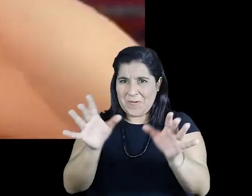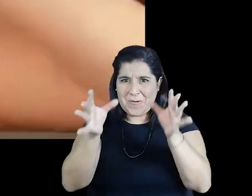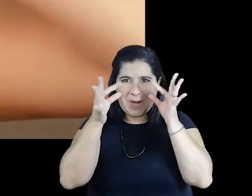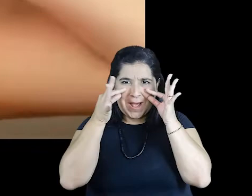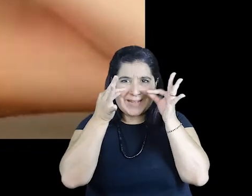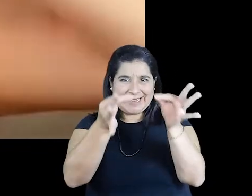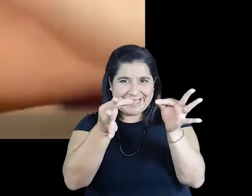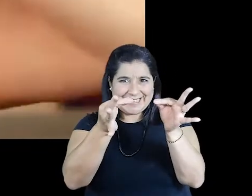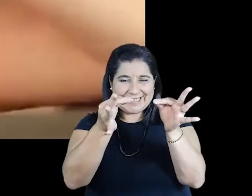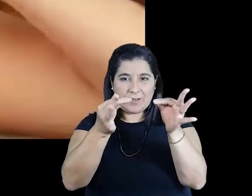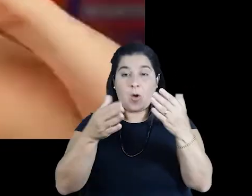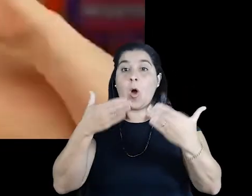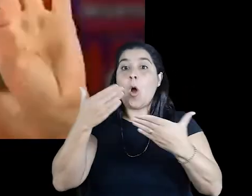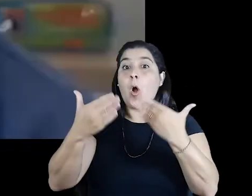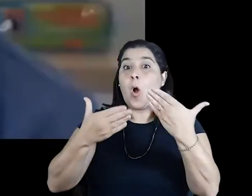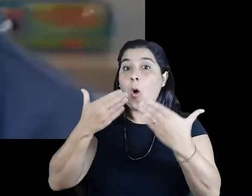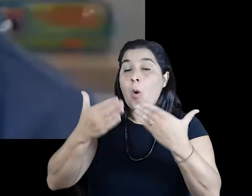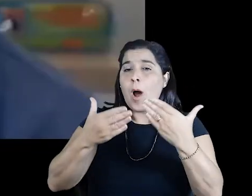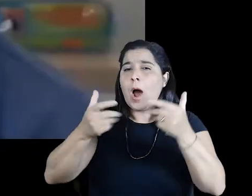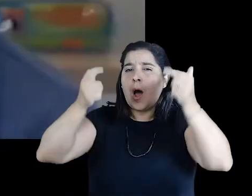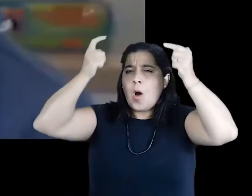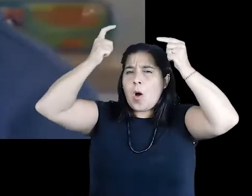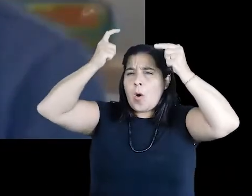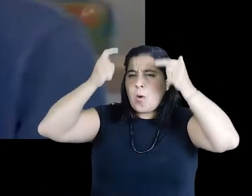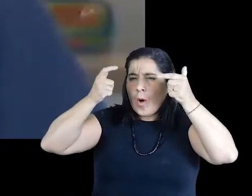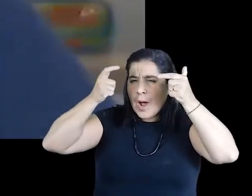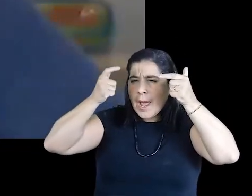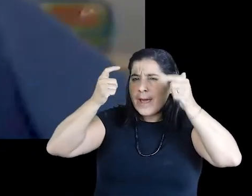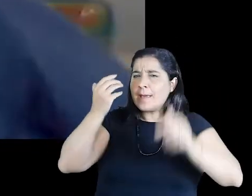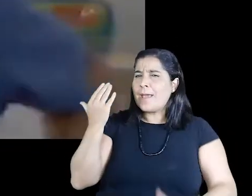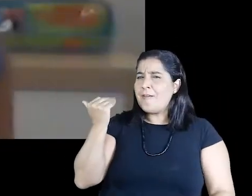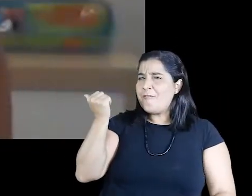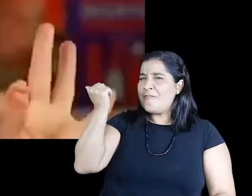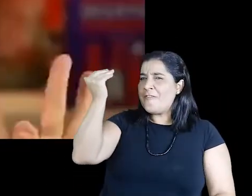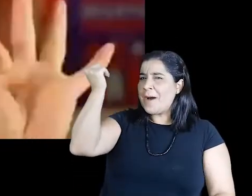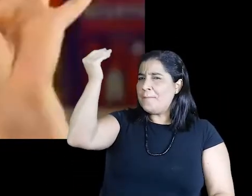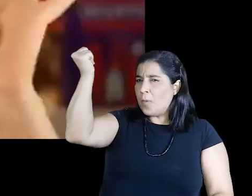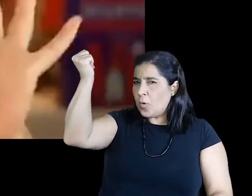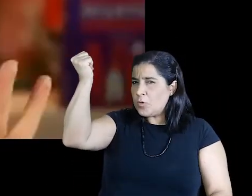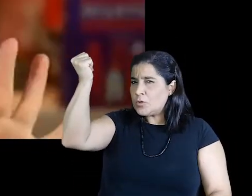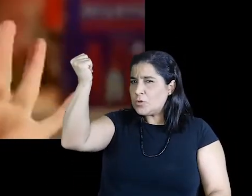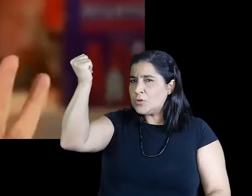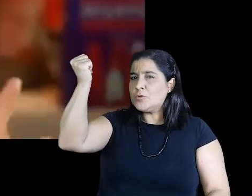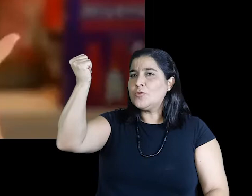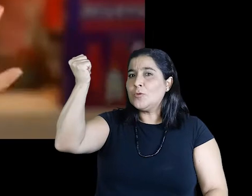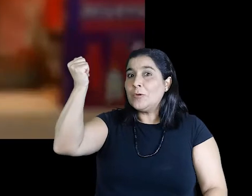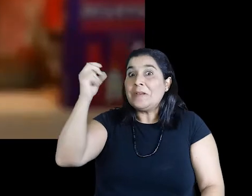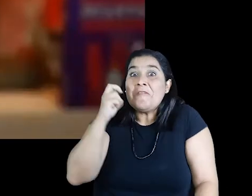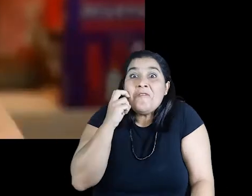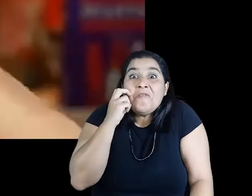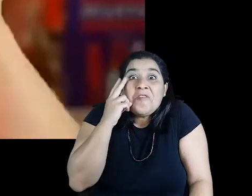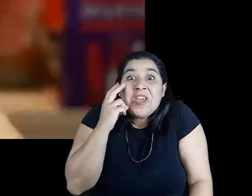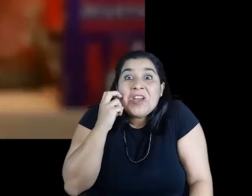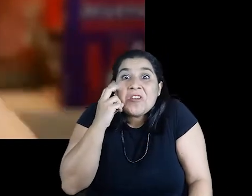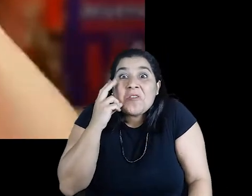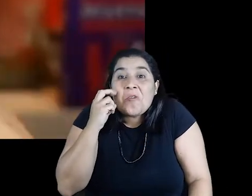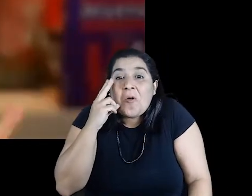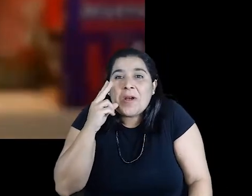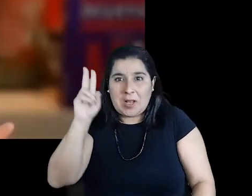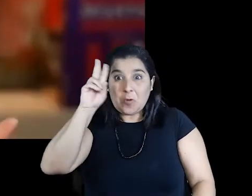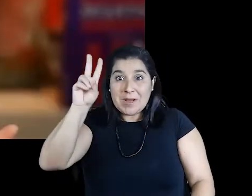Atenção. Qual foi o rei famoso que já passou a maior vergonha